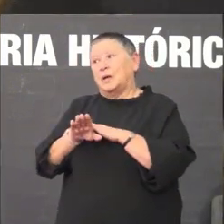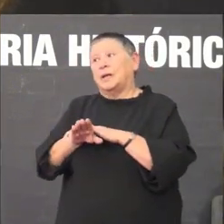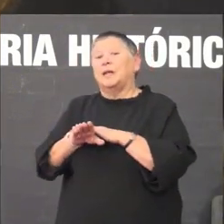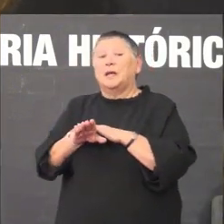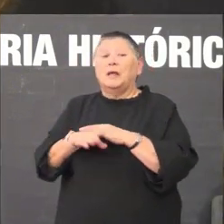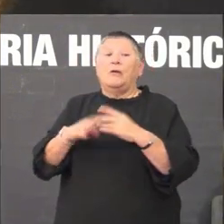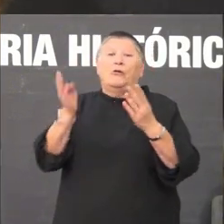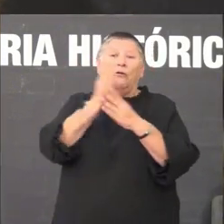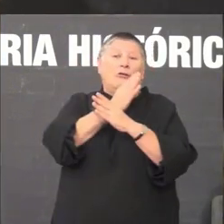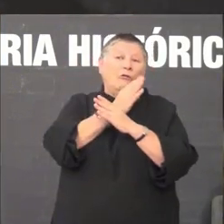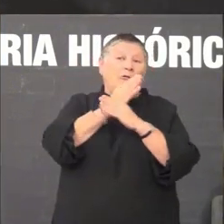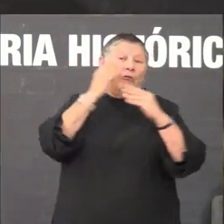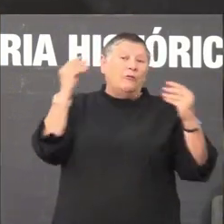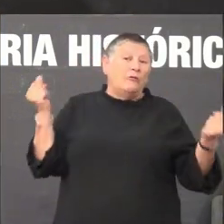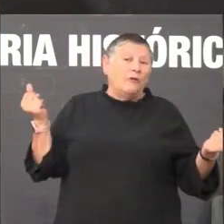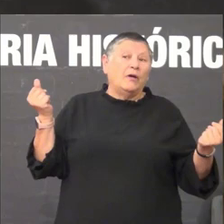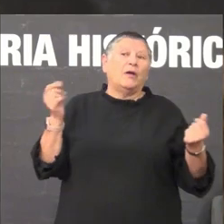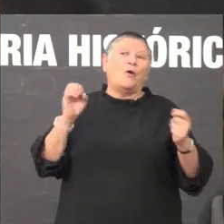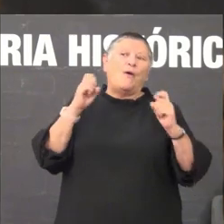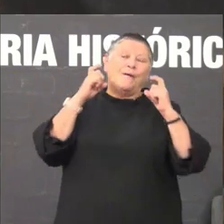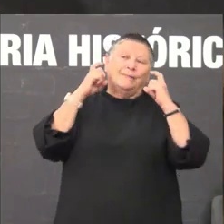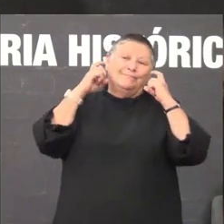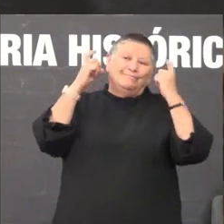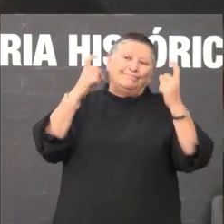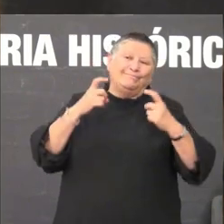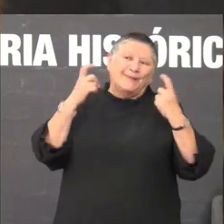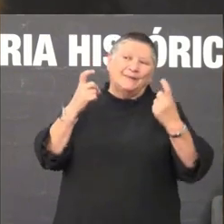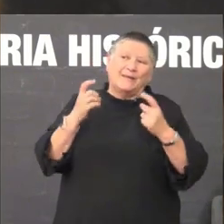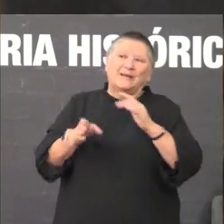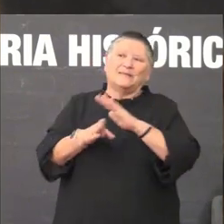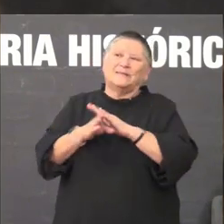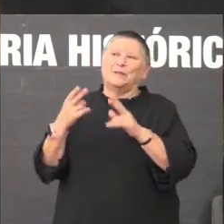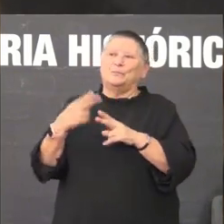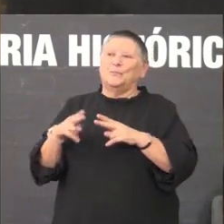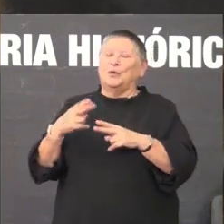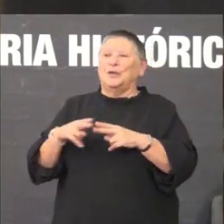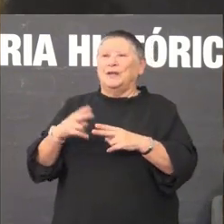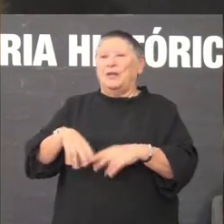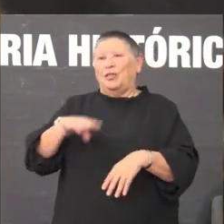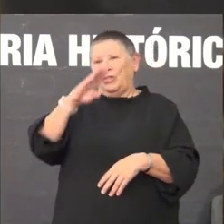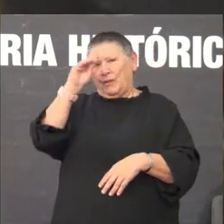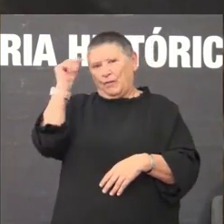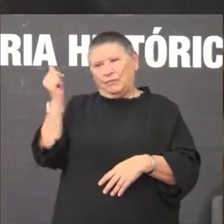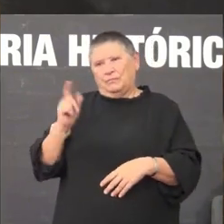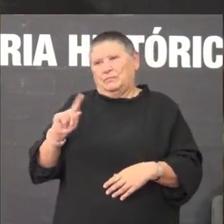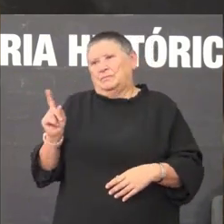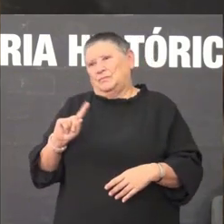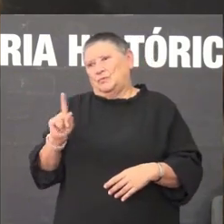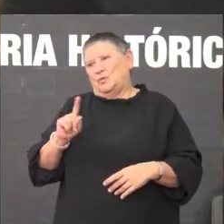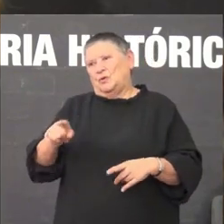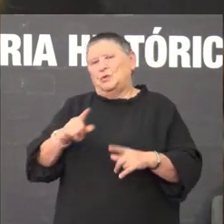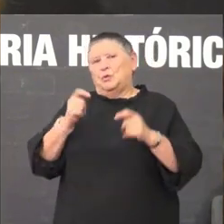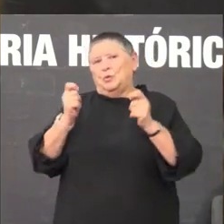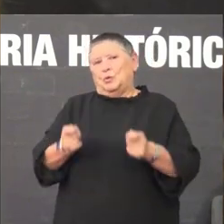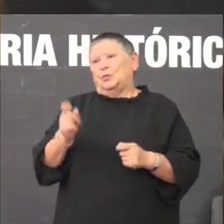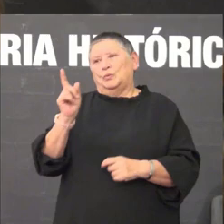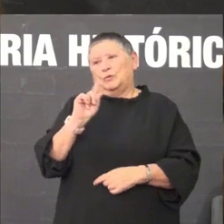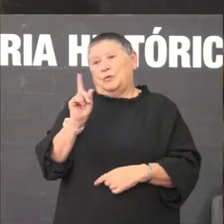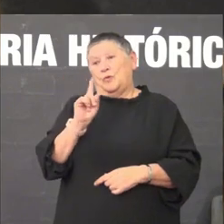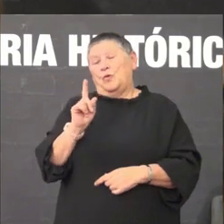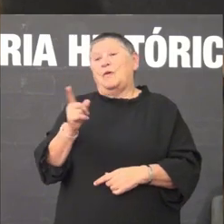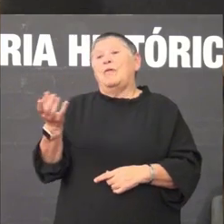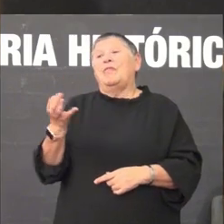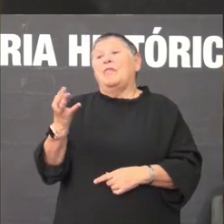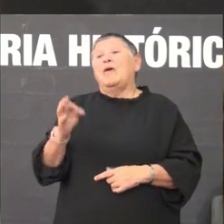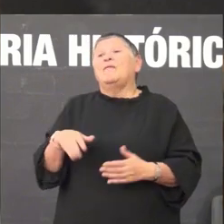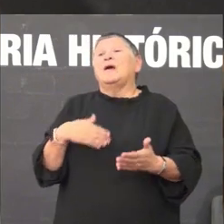esquecer ou tentar esquecer esta política de esquecimento do que foi esta oposição. E que agora há um momento